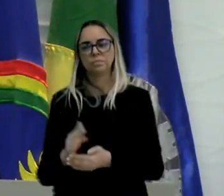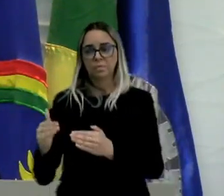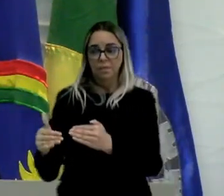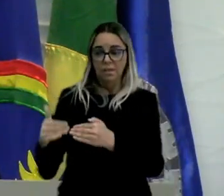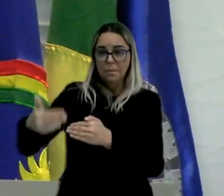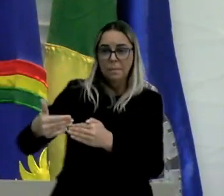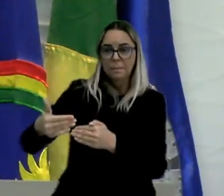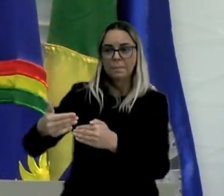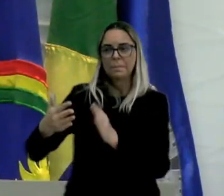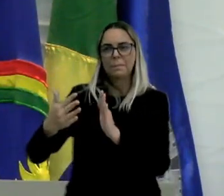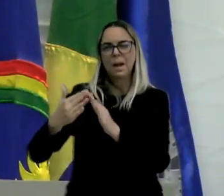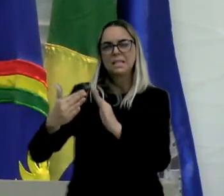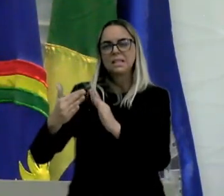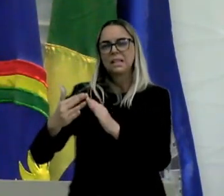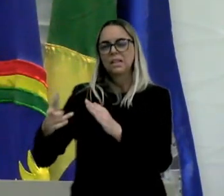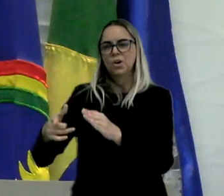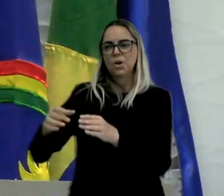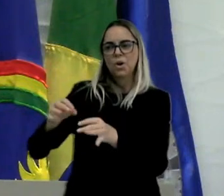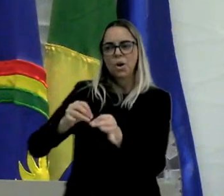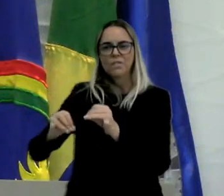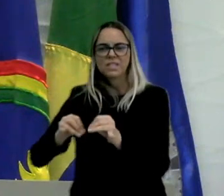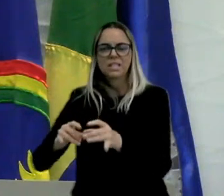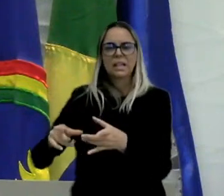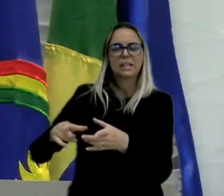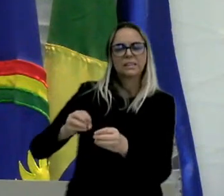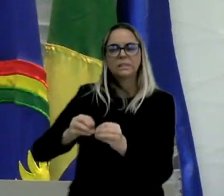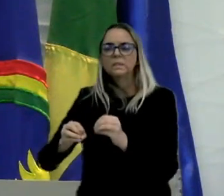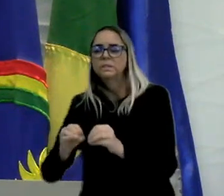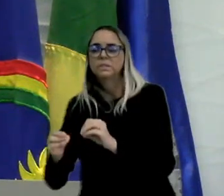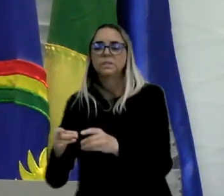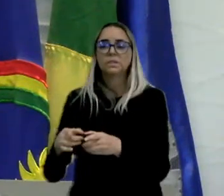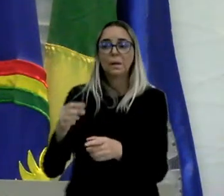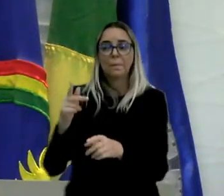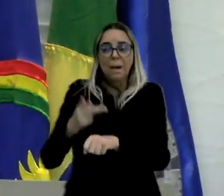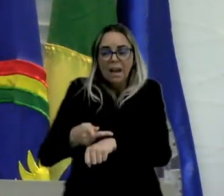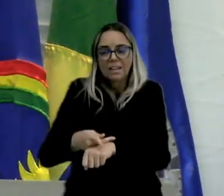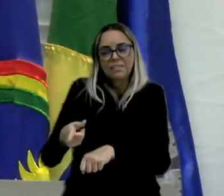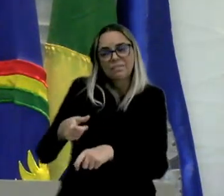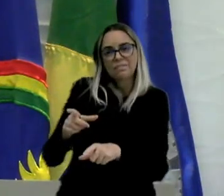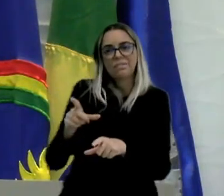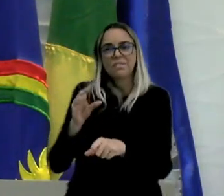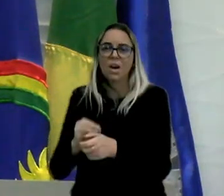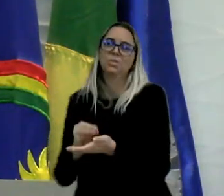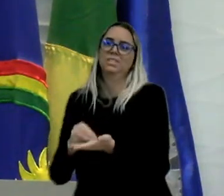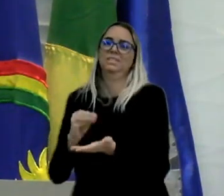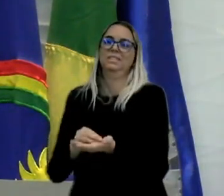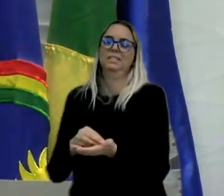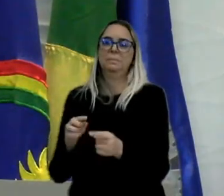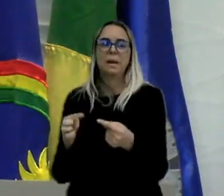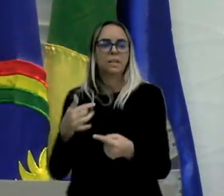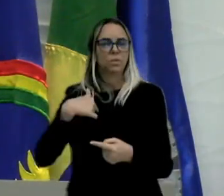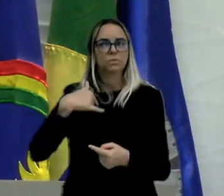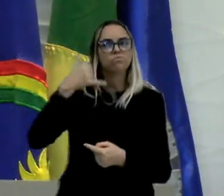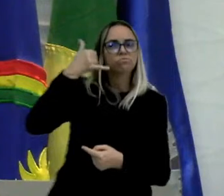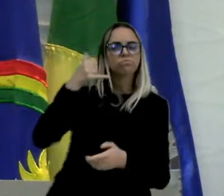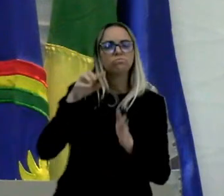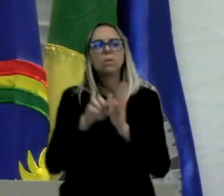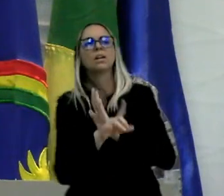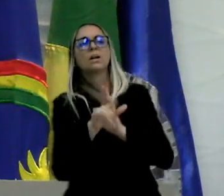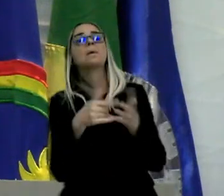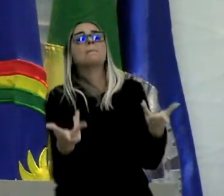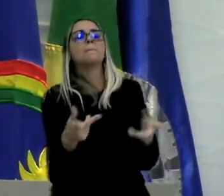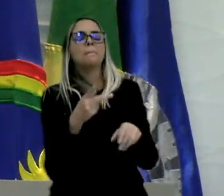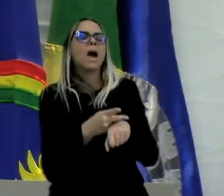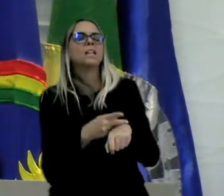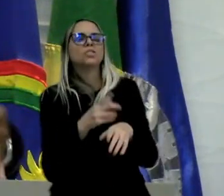Jan naquela oficina tá faltando pedra mas eu sou Já liguei hoje tá chegando as pedr